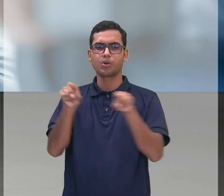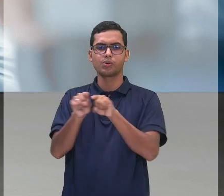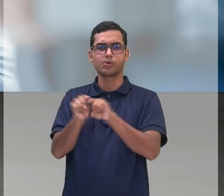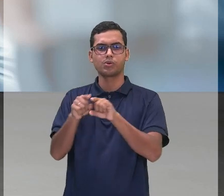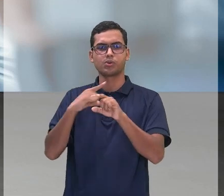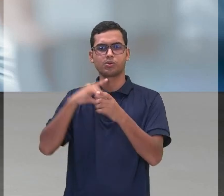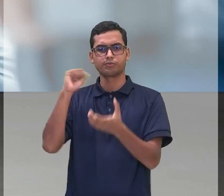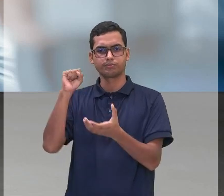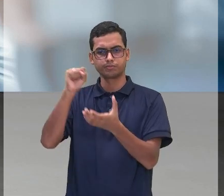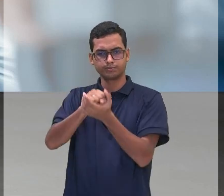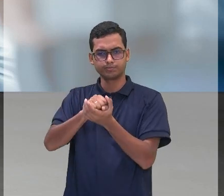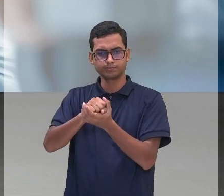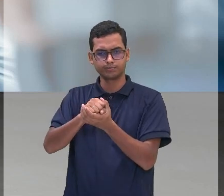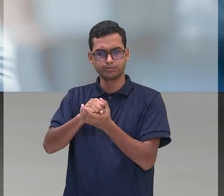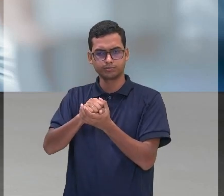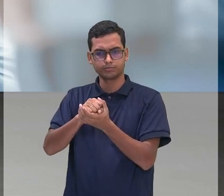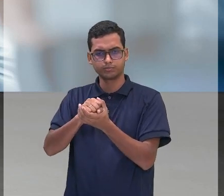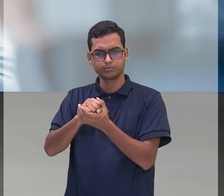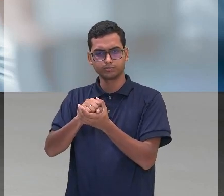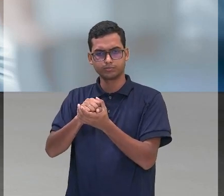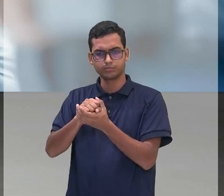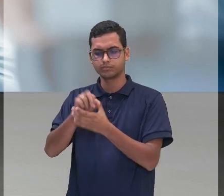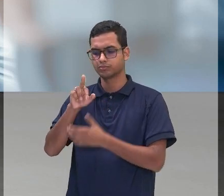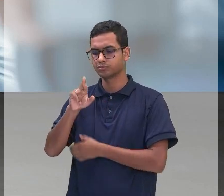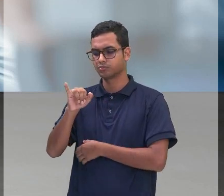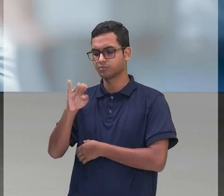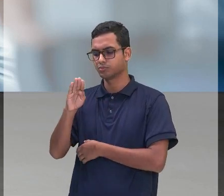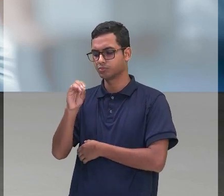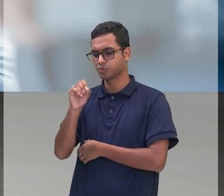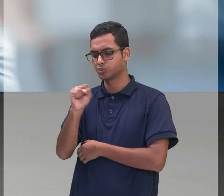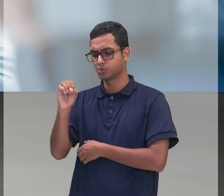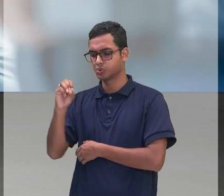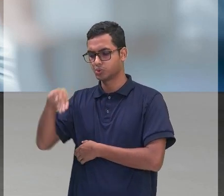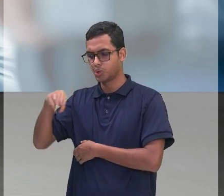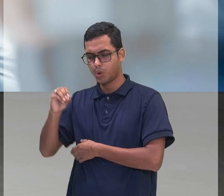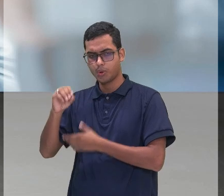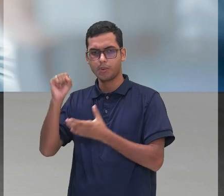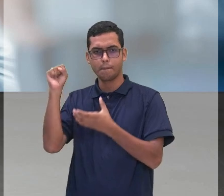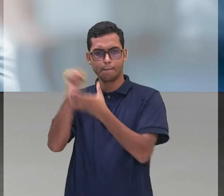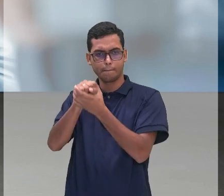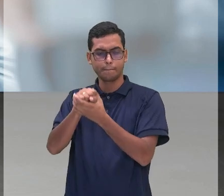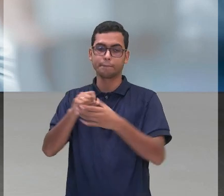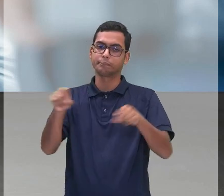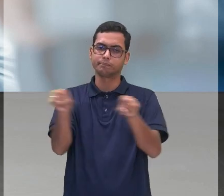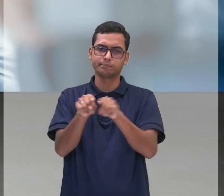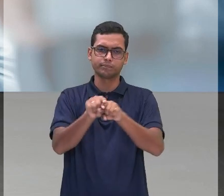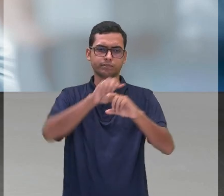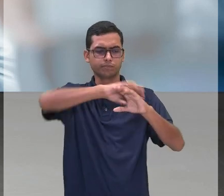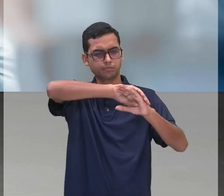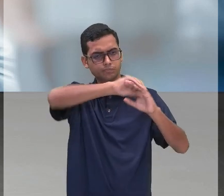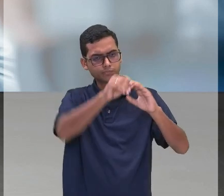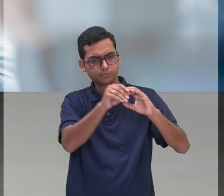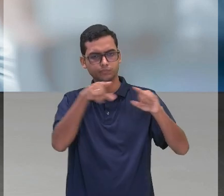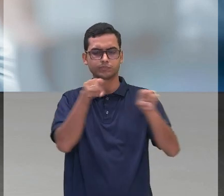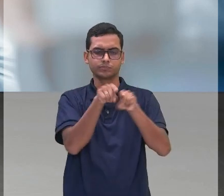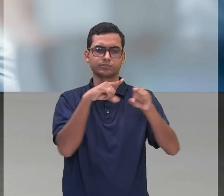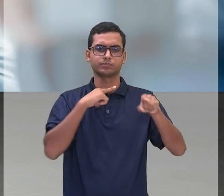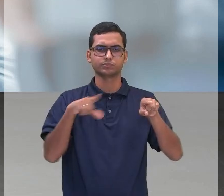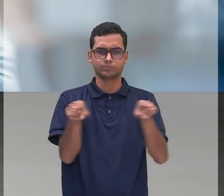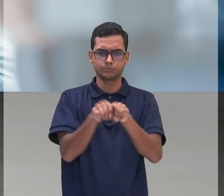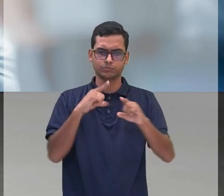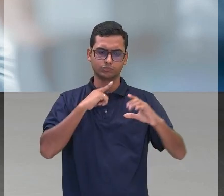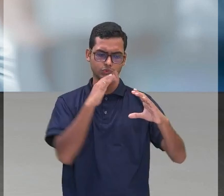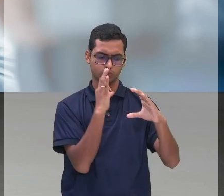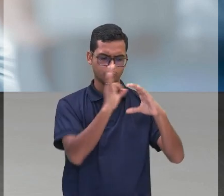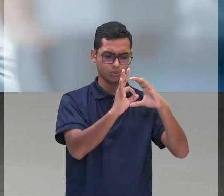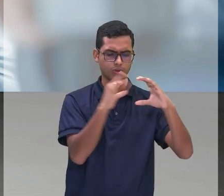vamos lá, relembrando. Membrana plasmática, citoplasma com as organelas e também o núcleo, né? Quando a gente observa